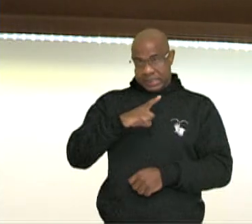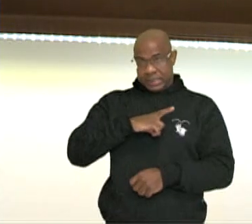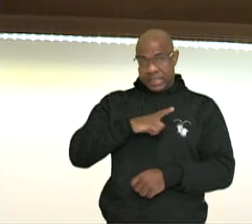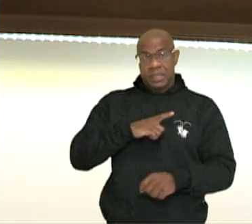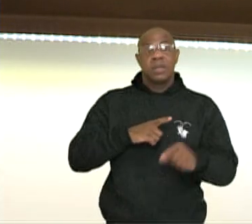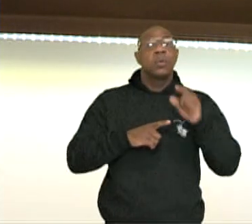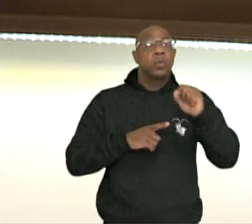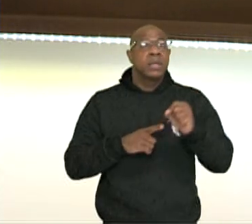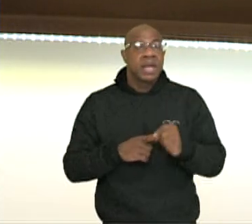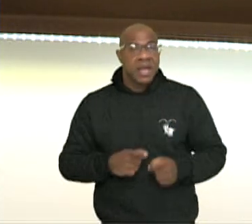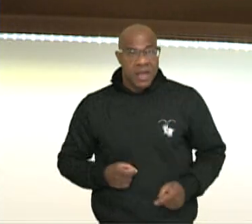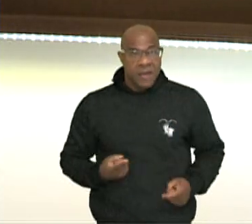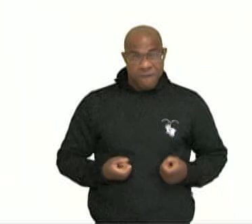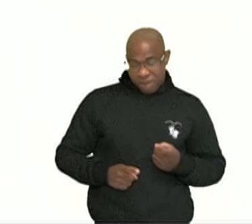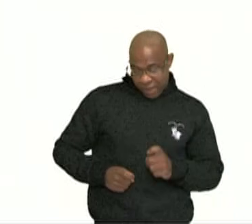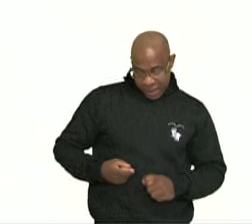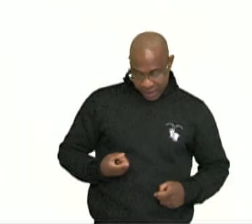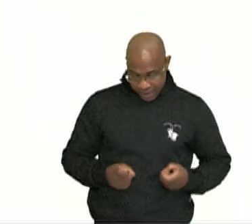caderno. Vamos lá.